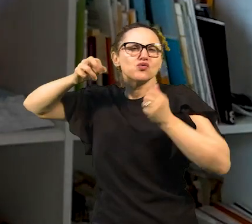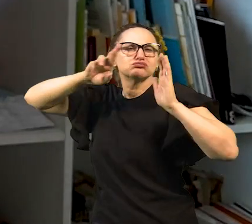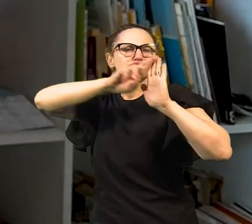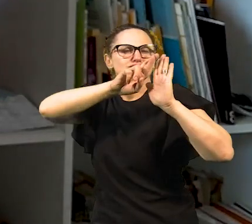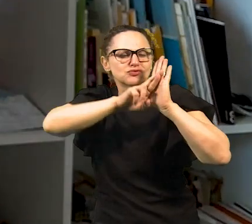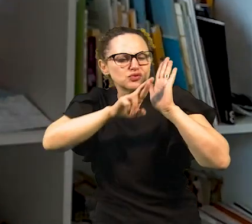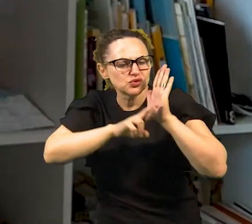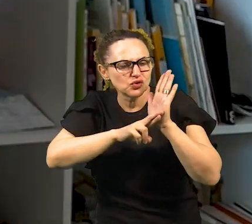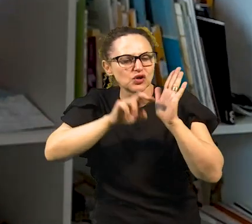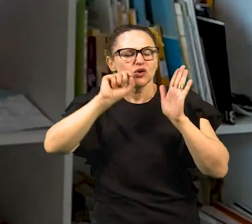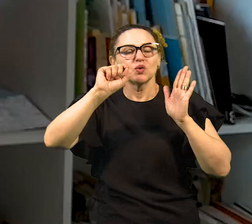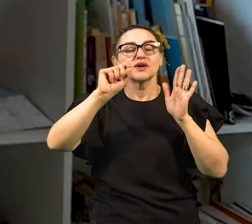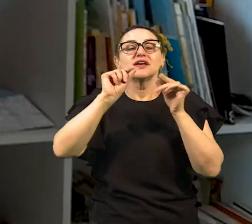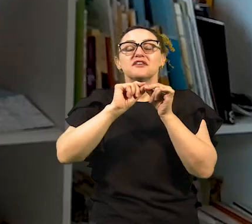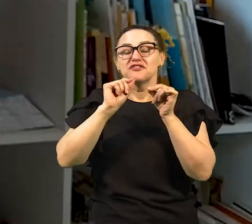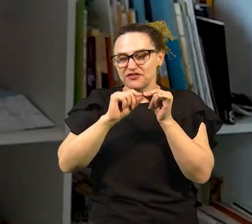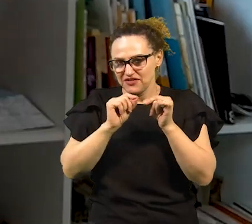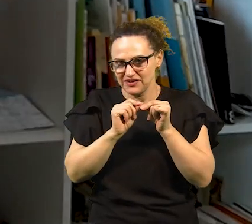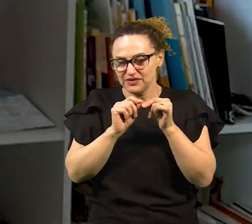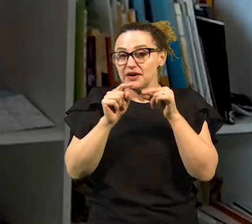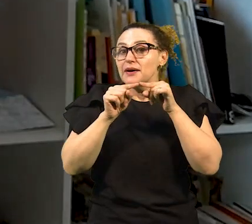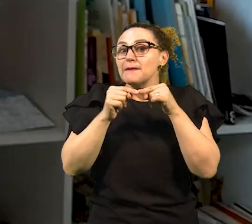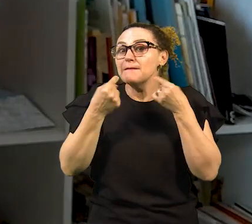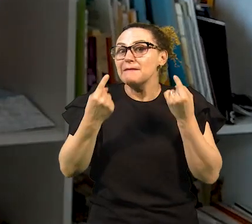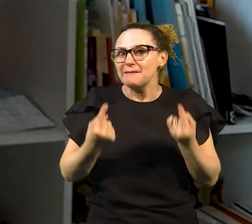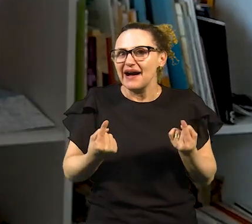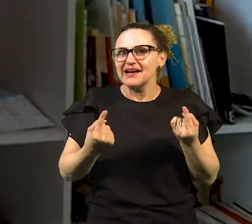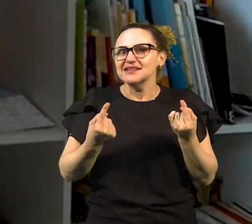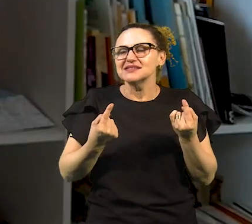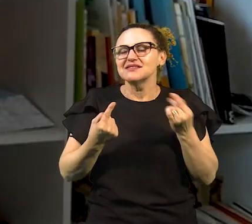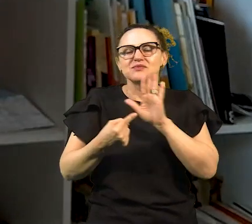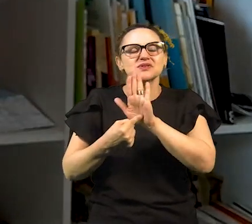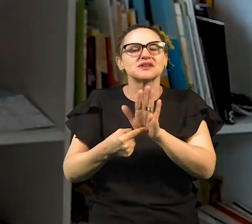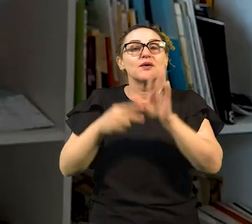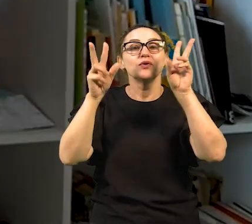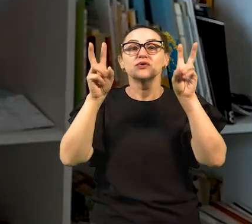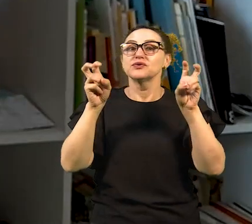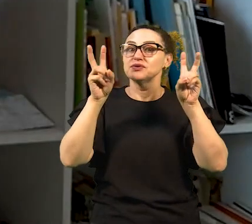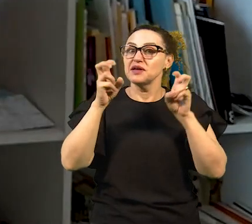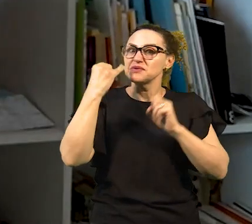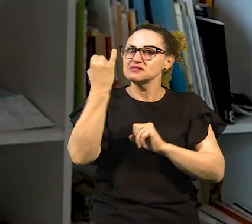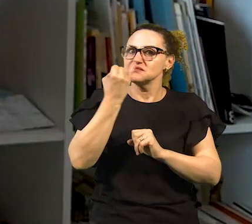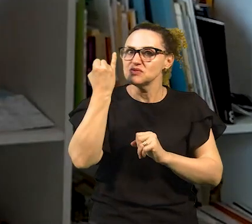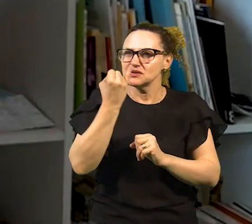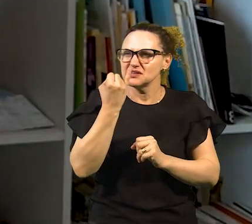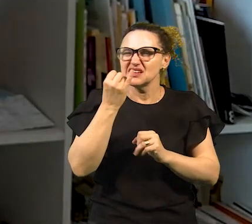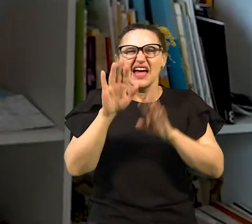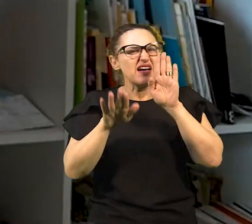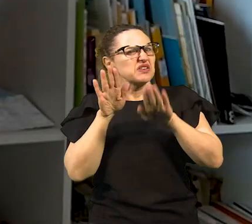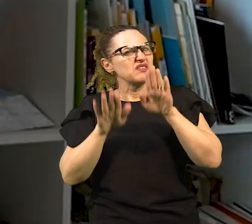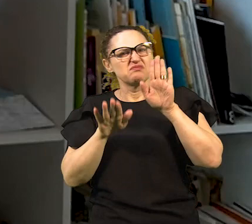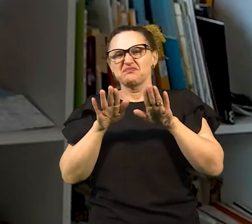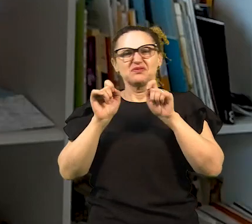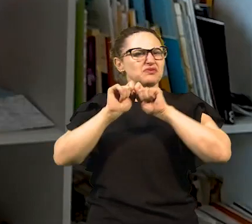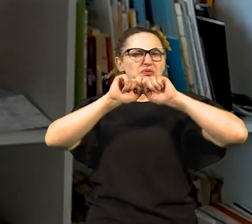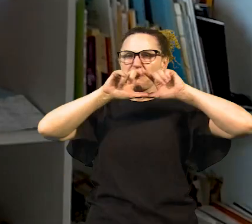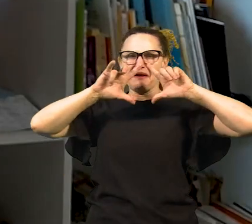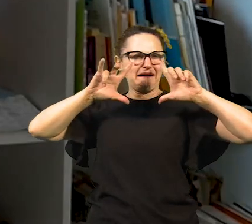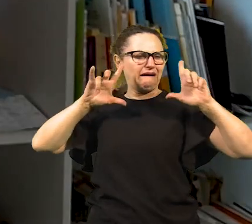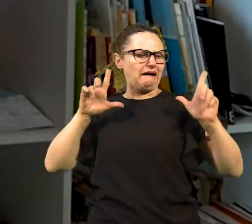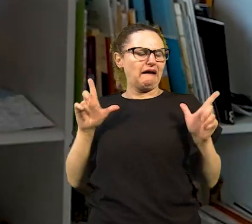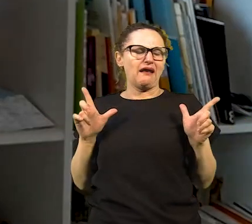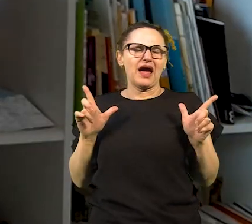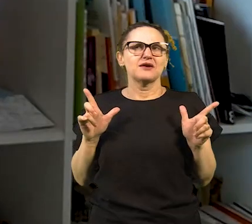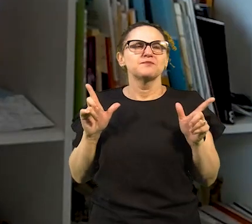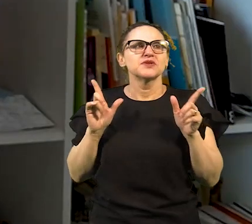vida. Mas também ele vai falar de alguns temas importantes que muitas vezes não fica muito claro em alguns manuais de literatura,